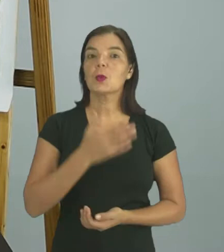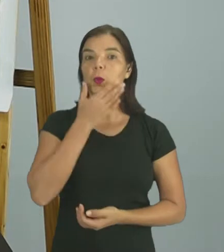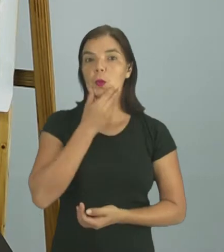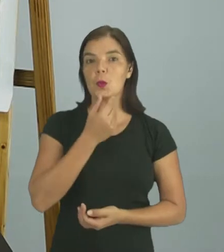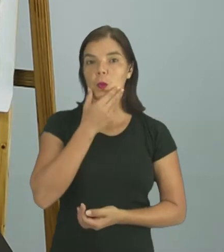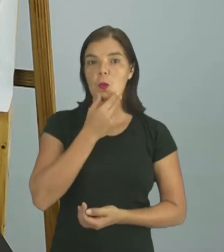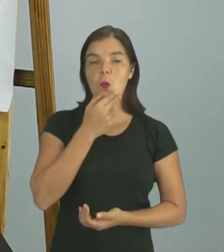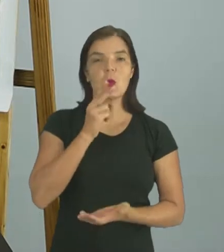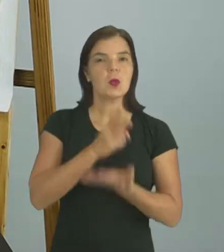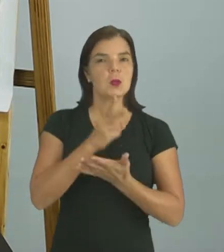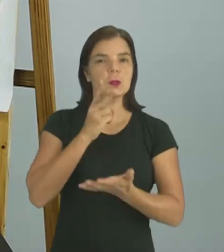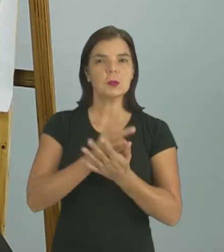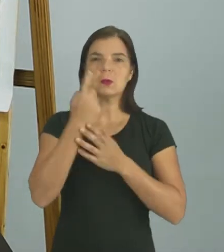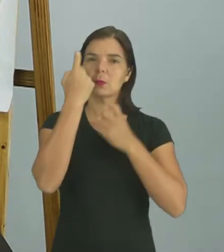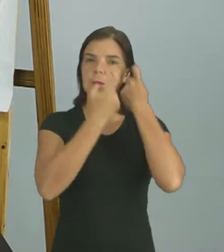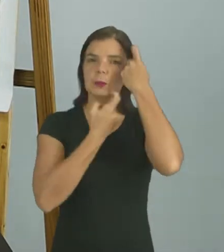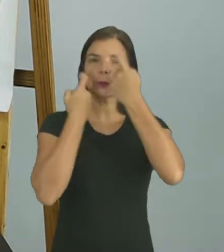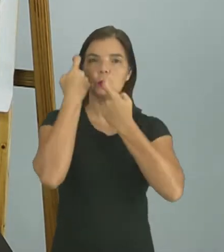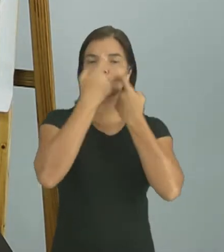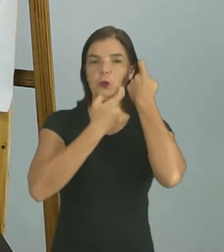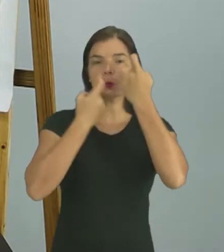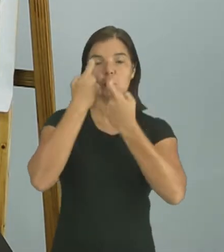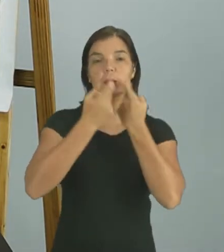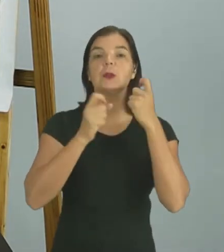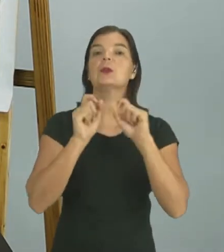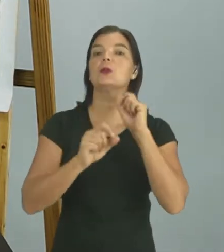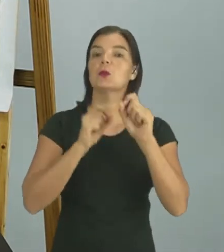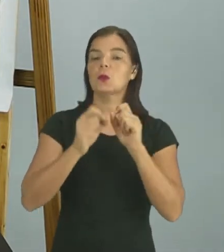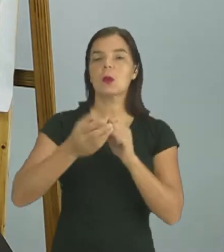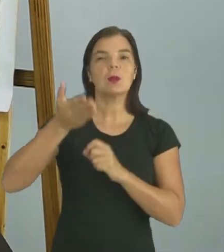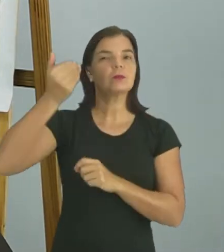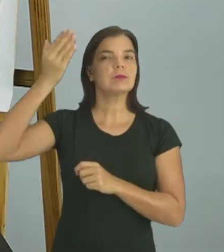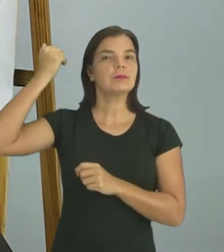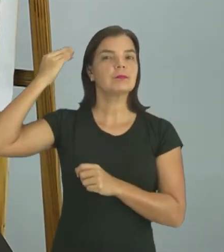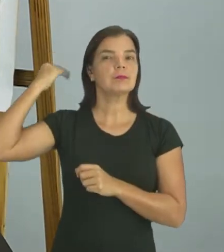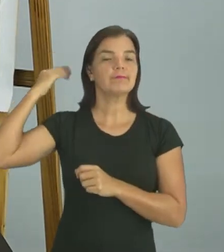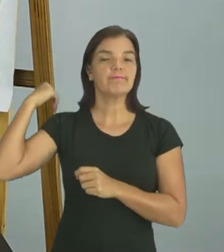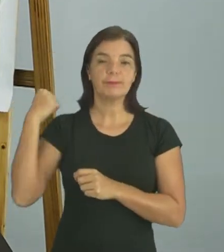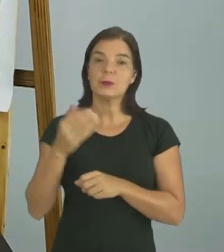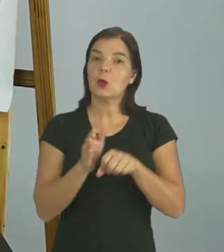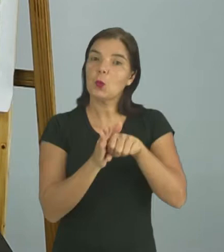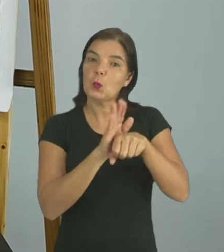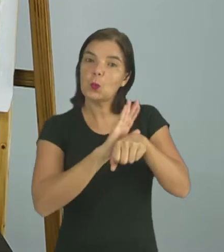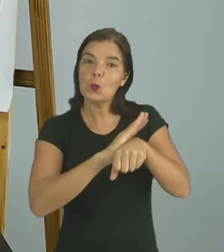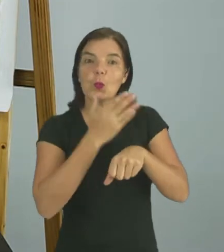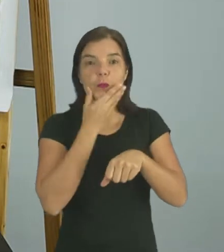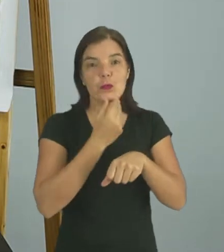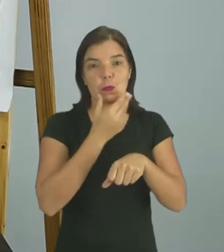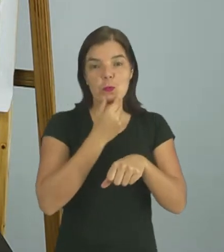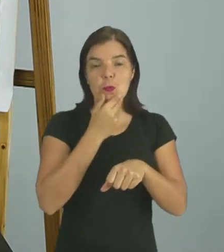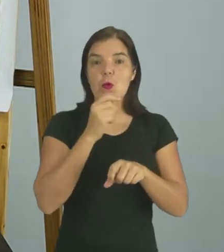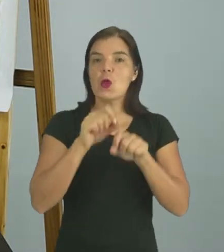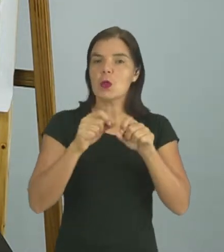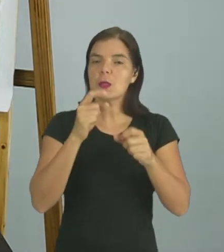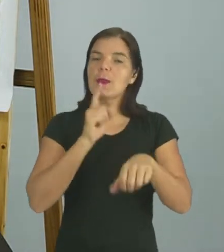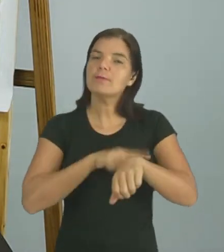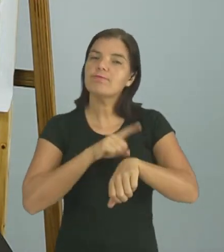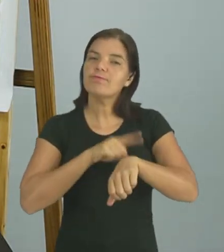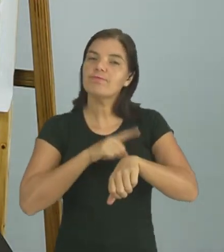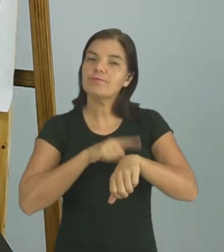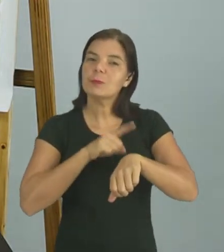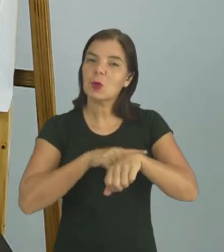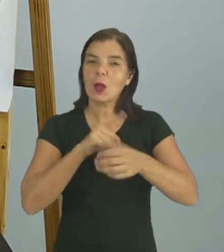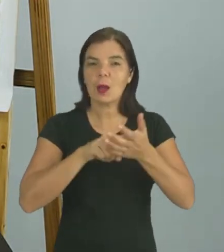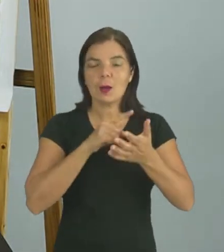homem, ele sempre se preocupou, desde o período histórico do homem das cavernas, em marcar o tempo.